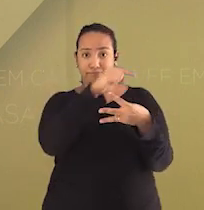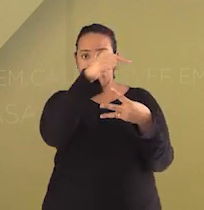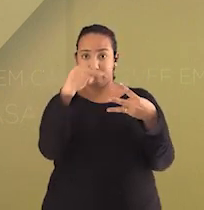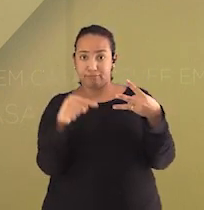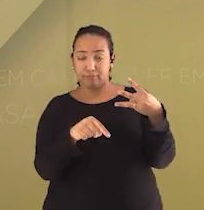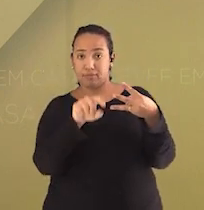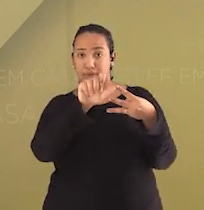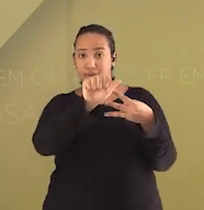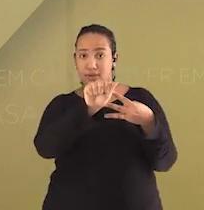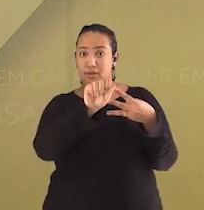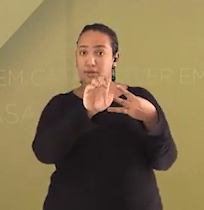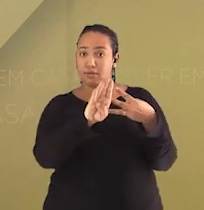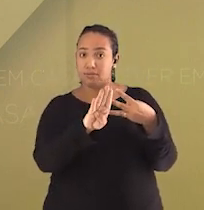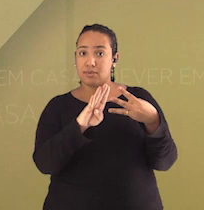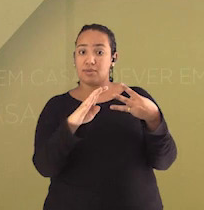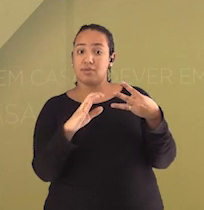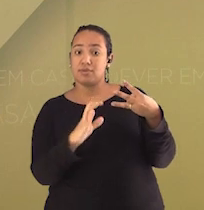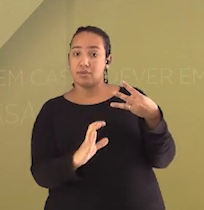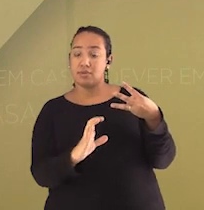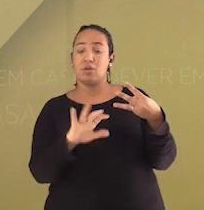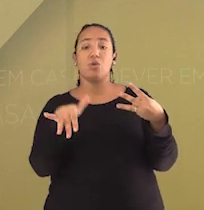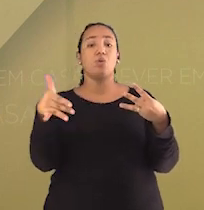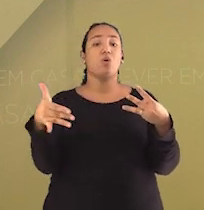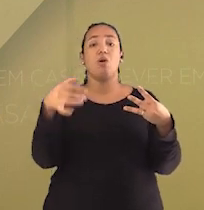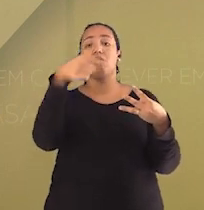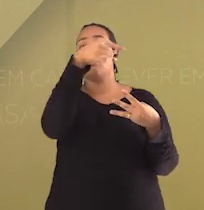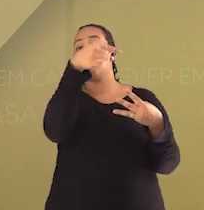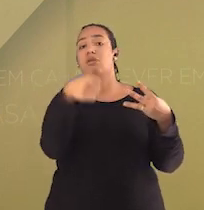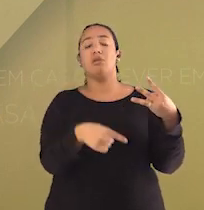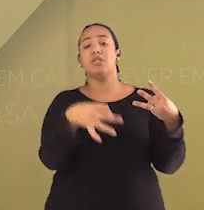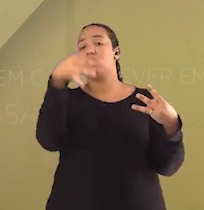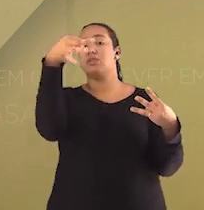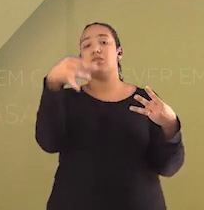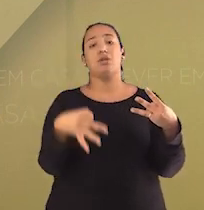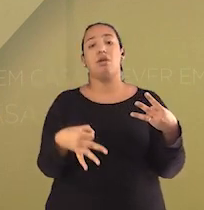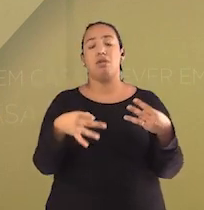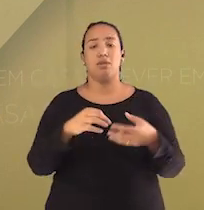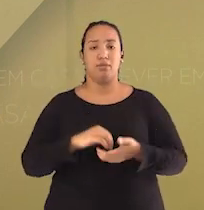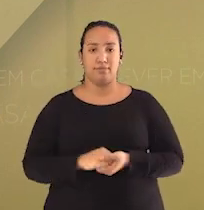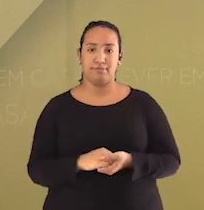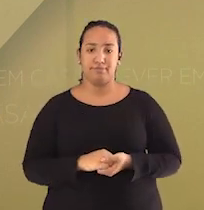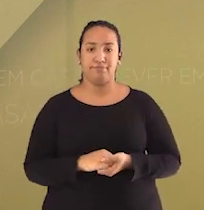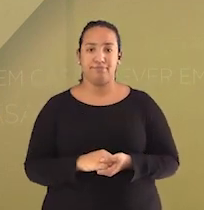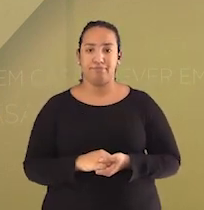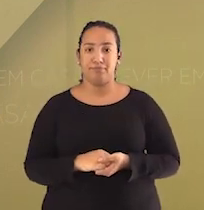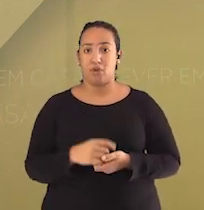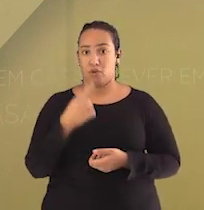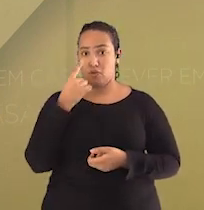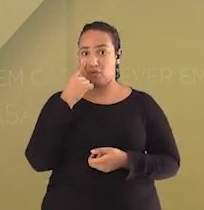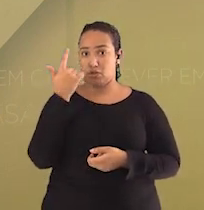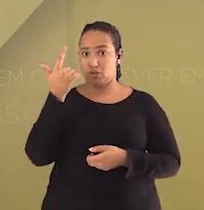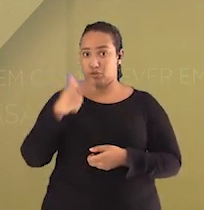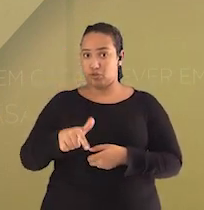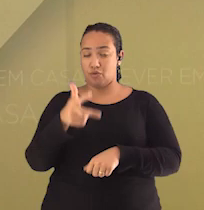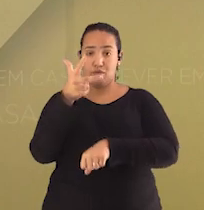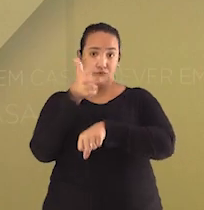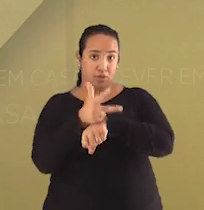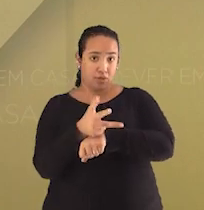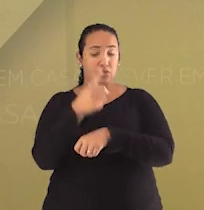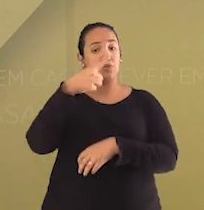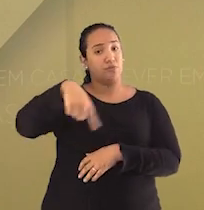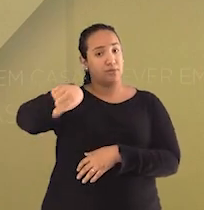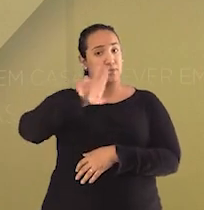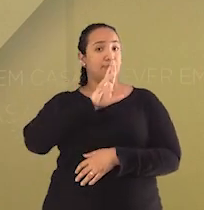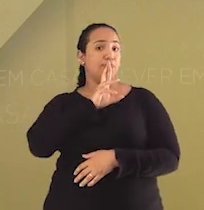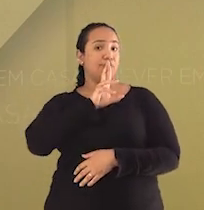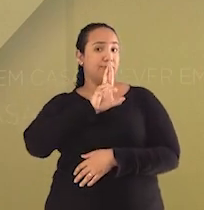What are you doing? C. What are you wearing? Assistam outra vez ao vídeo e depois